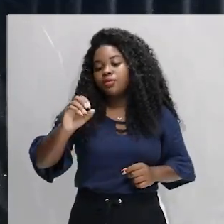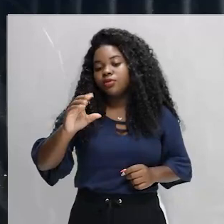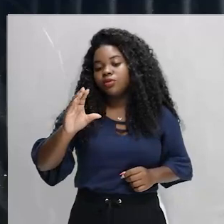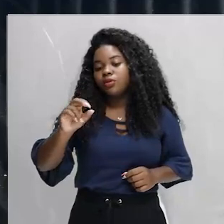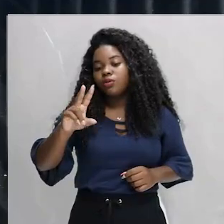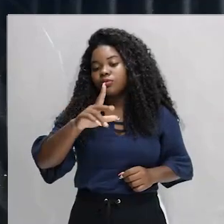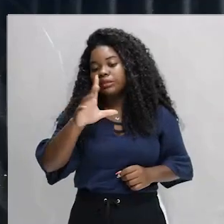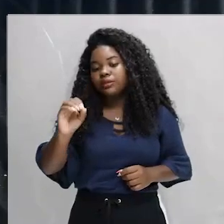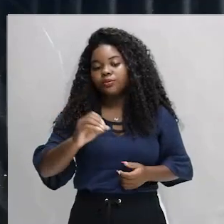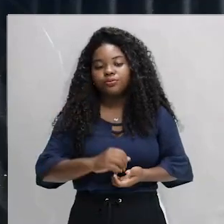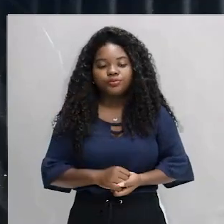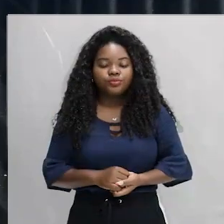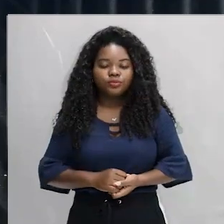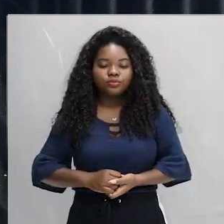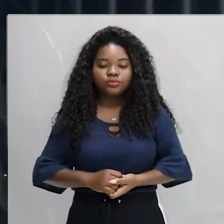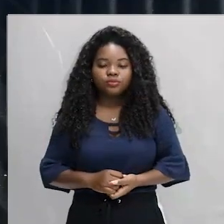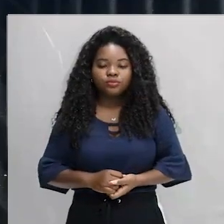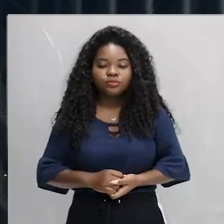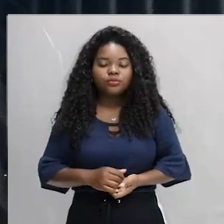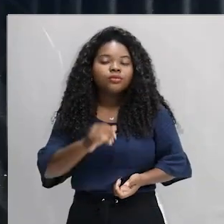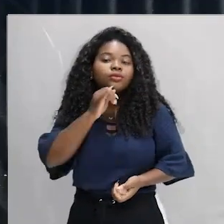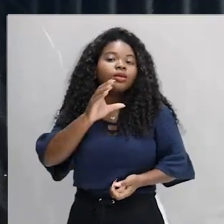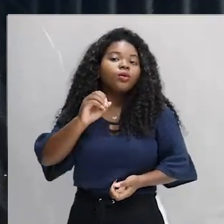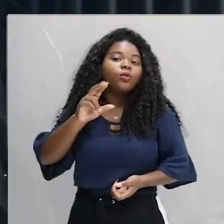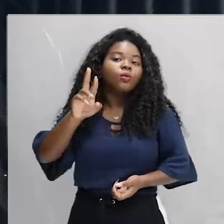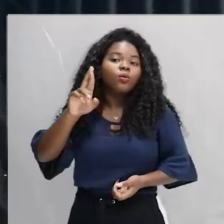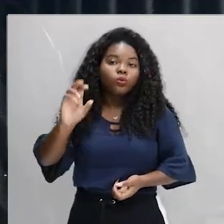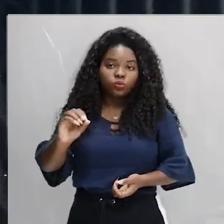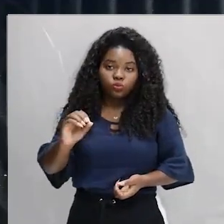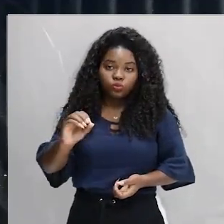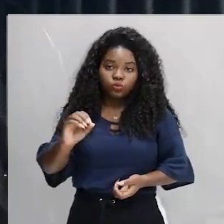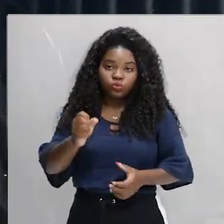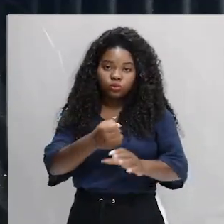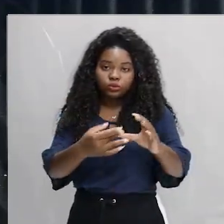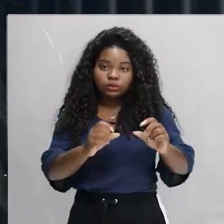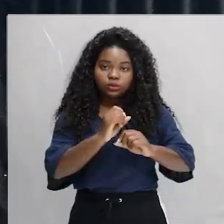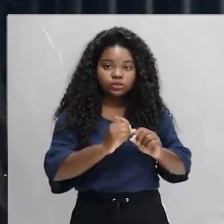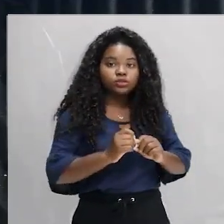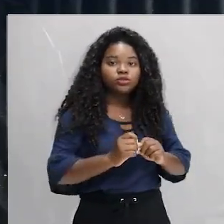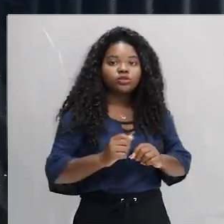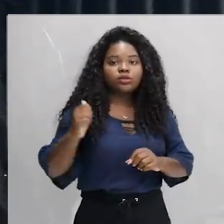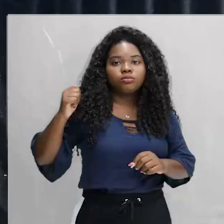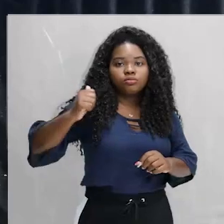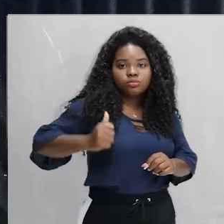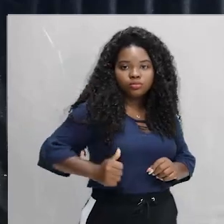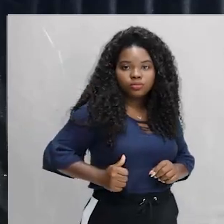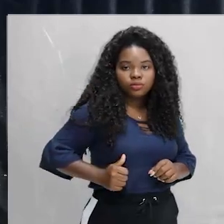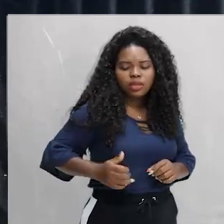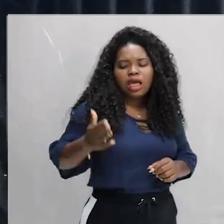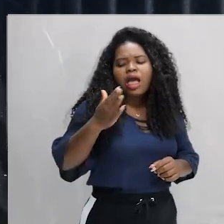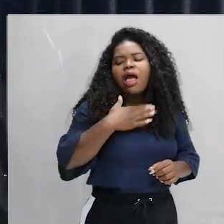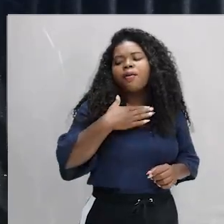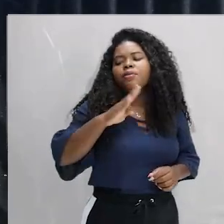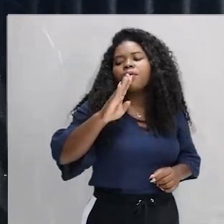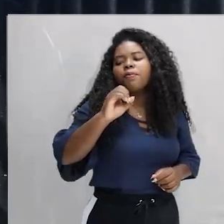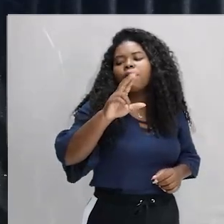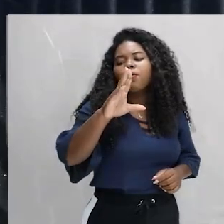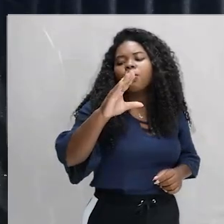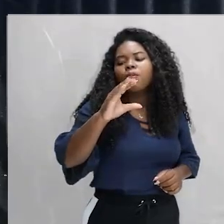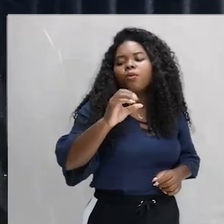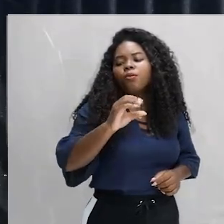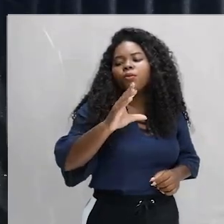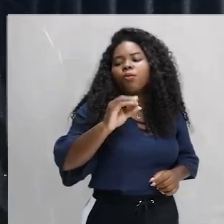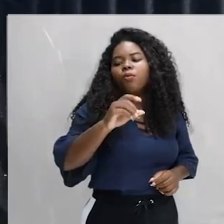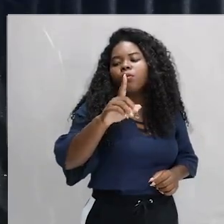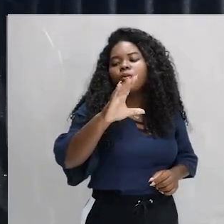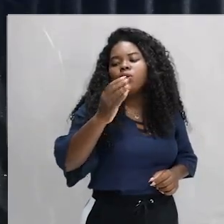um exemplo? Couro, característica de bolsa. Você não diz a minha bolsa é courada ou encourada. Você diz